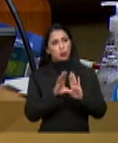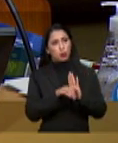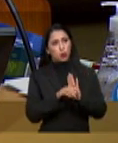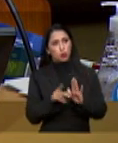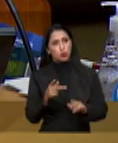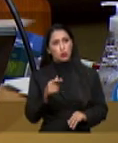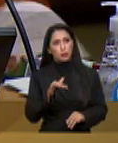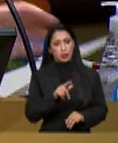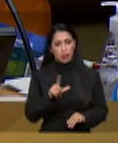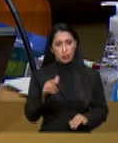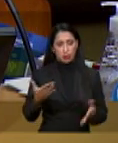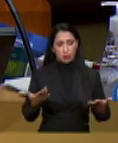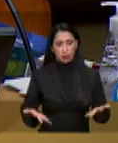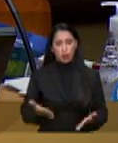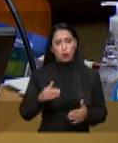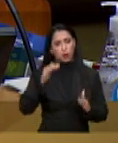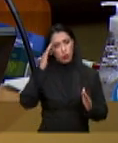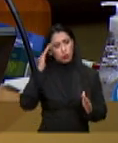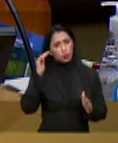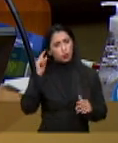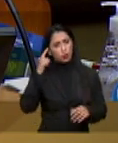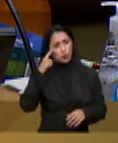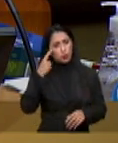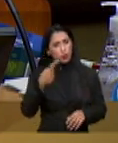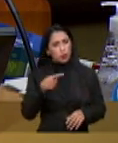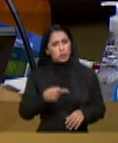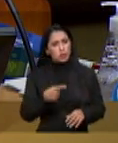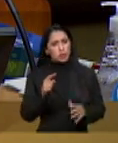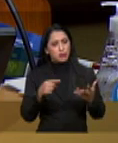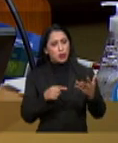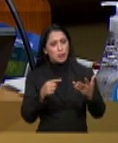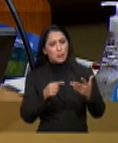penal, cumpre observar os argumentos